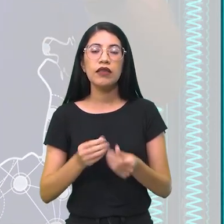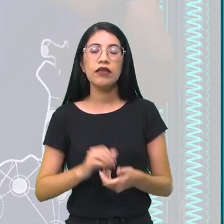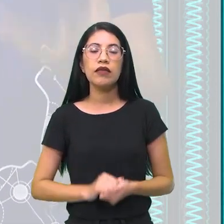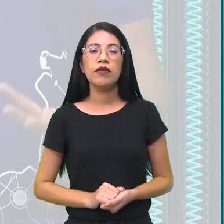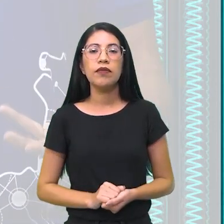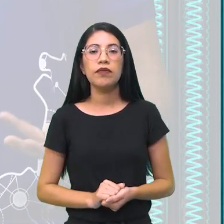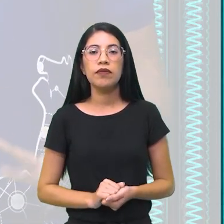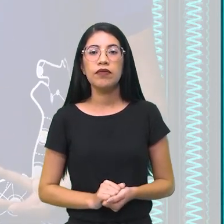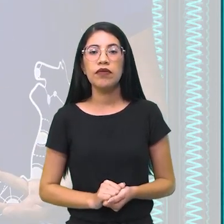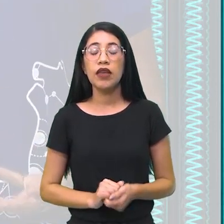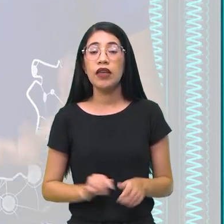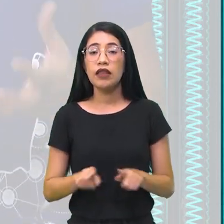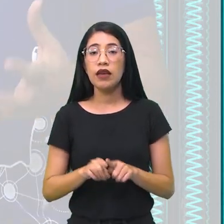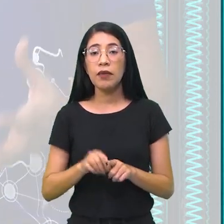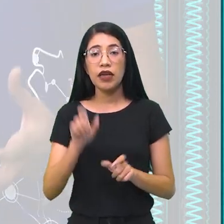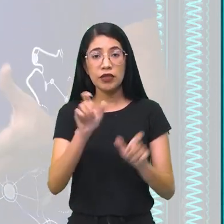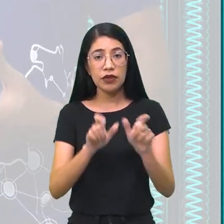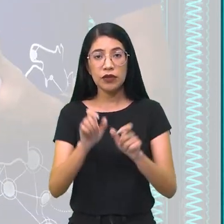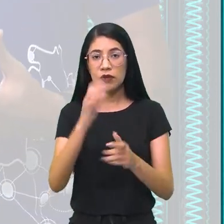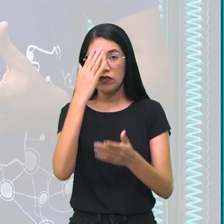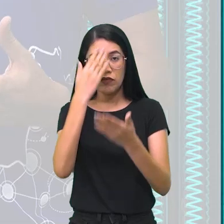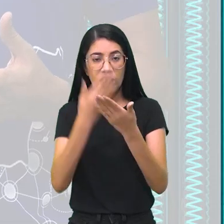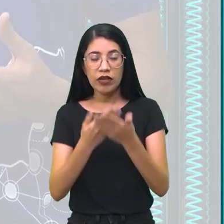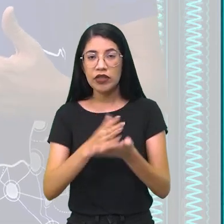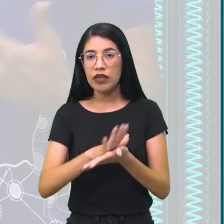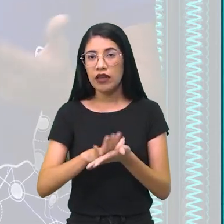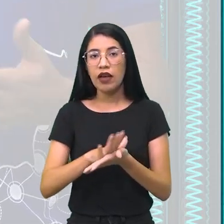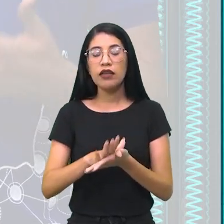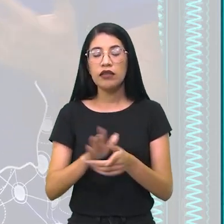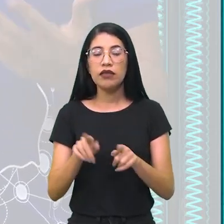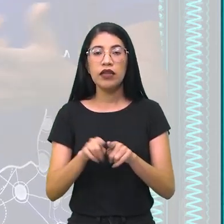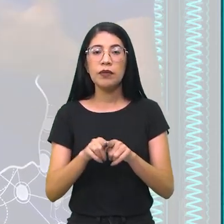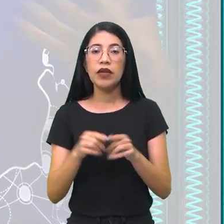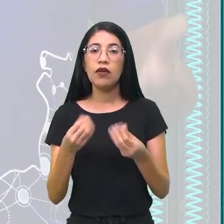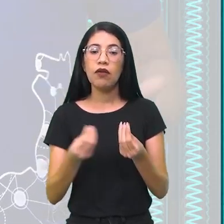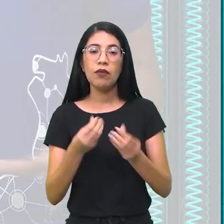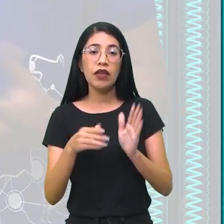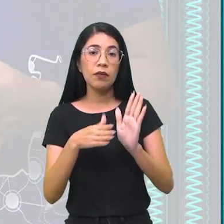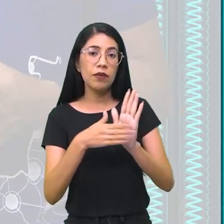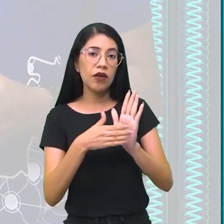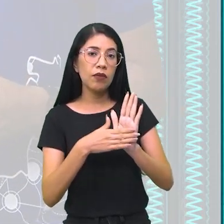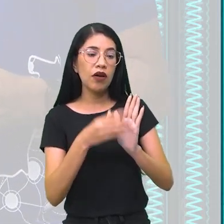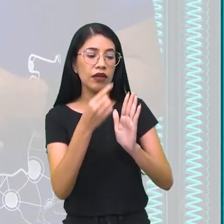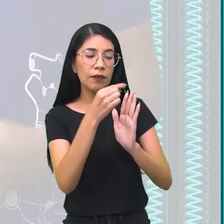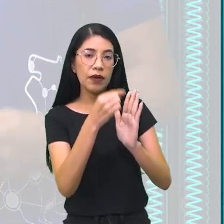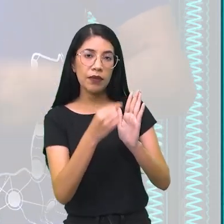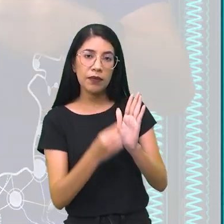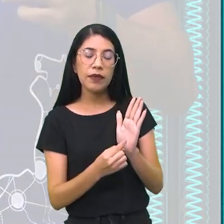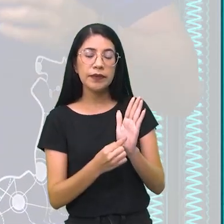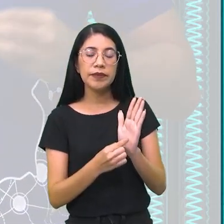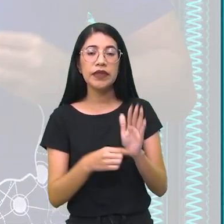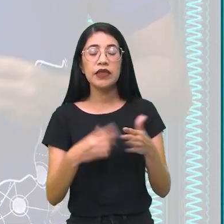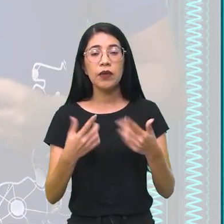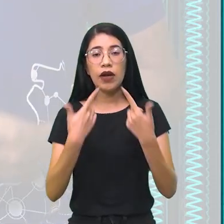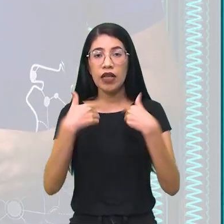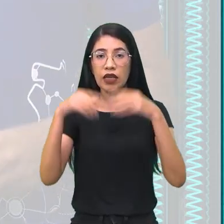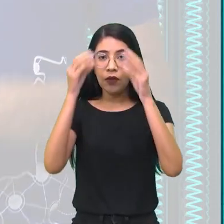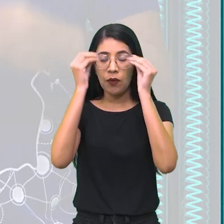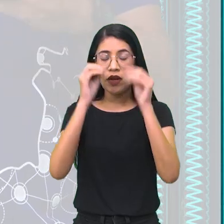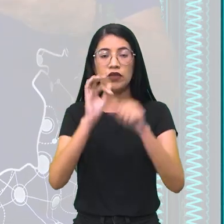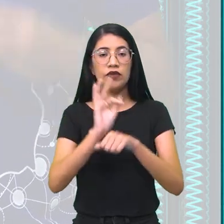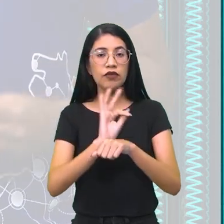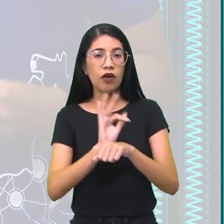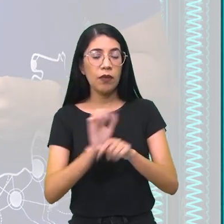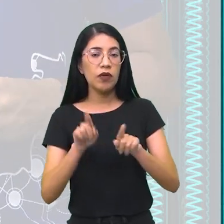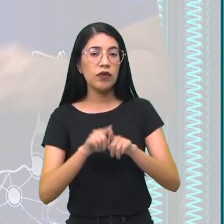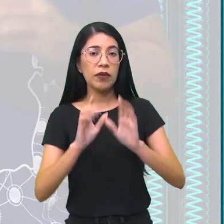vai passar uma credibilidade, né, dentro ali daquela proposta, do que você está se propondo naquele momento. Então, a linguagem formal,